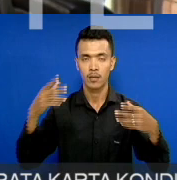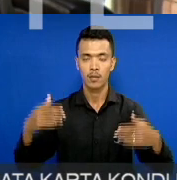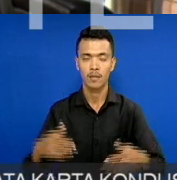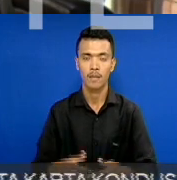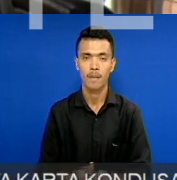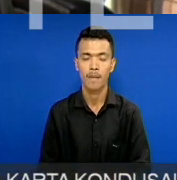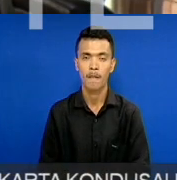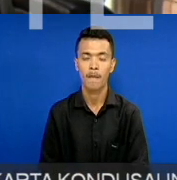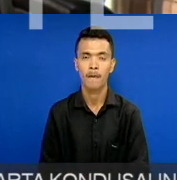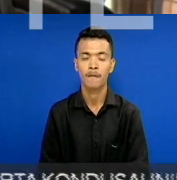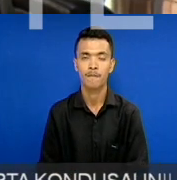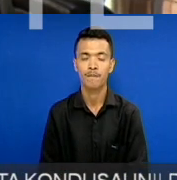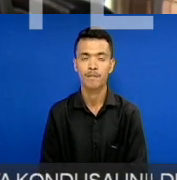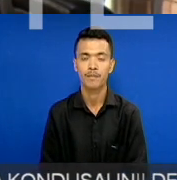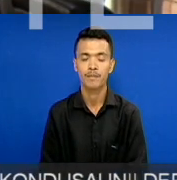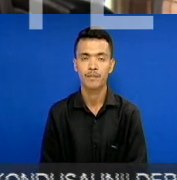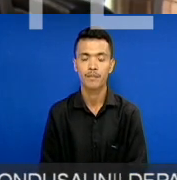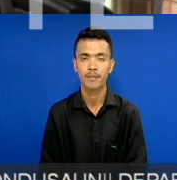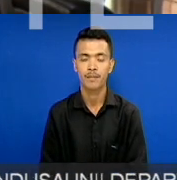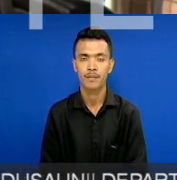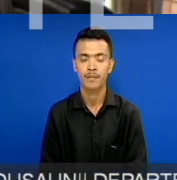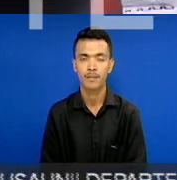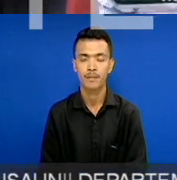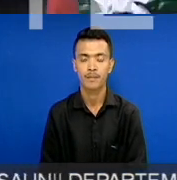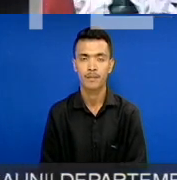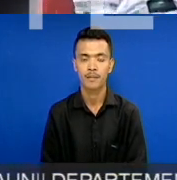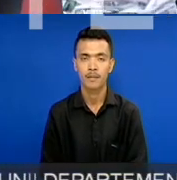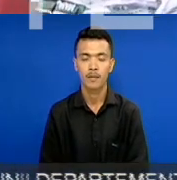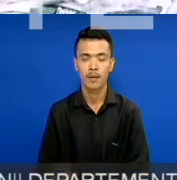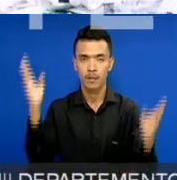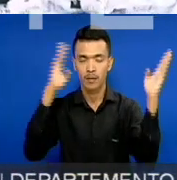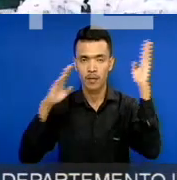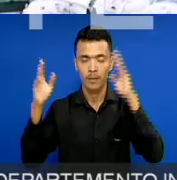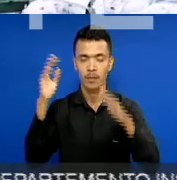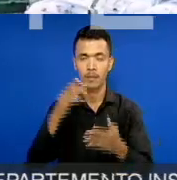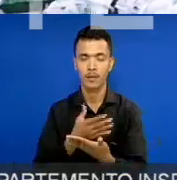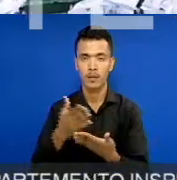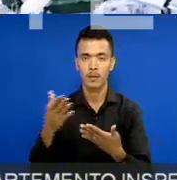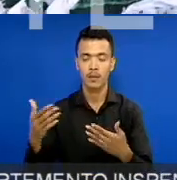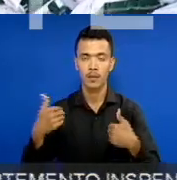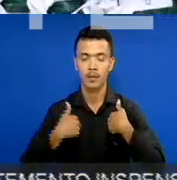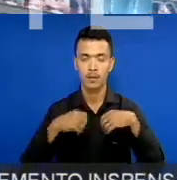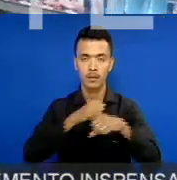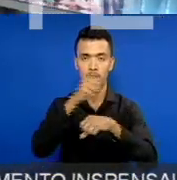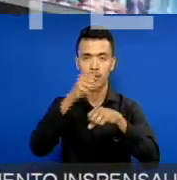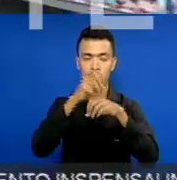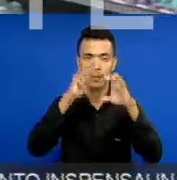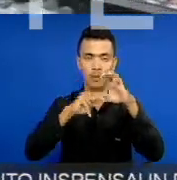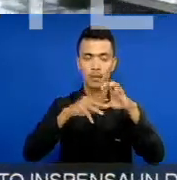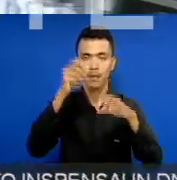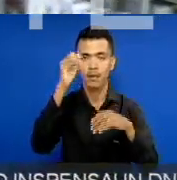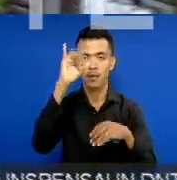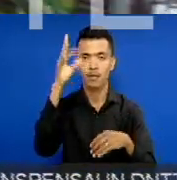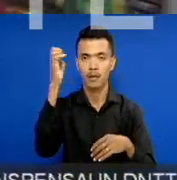controlo, a fiscalização. Mas a sanção é o mercado. Problema preço, sasang e o supermercado. A IFAESA